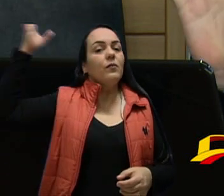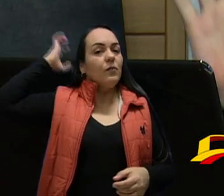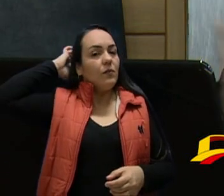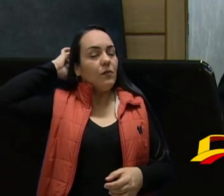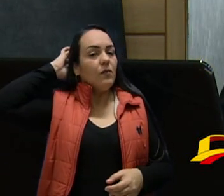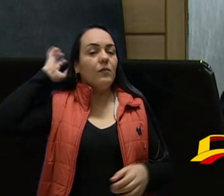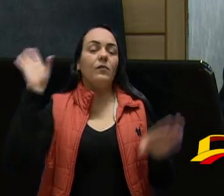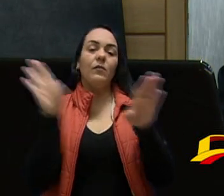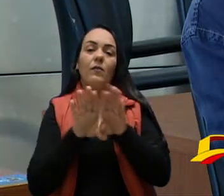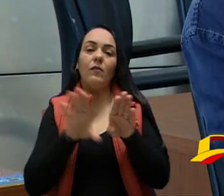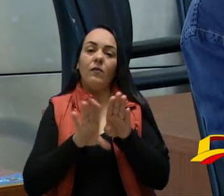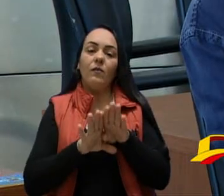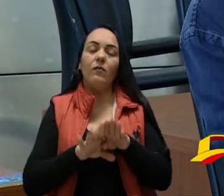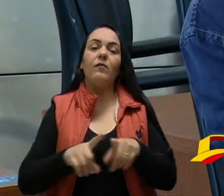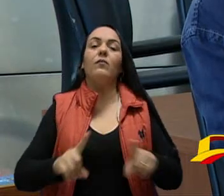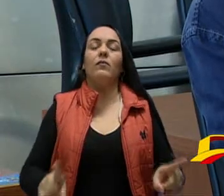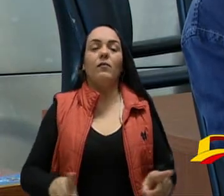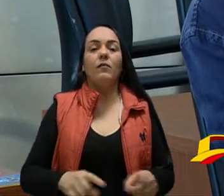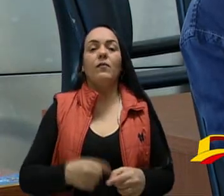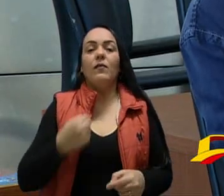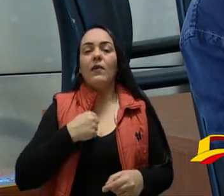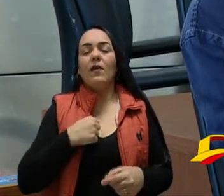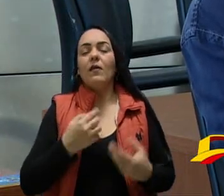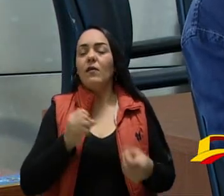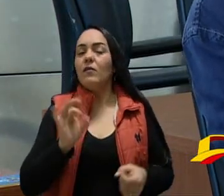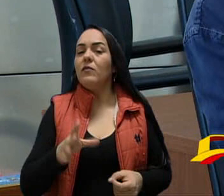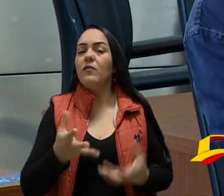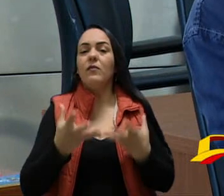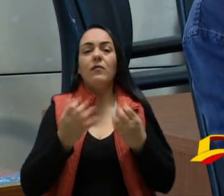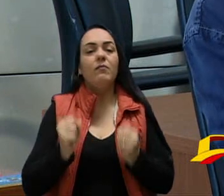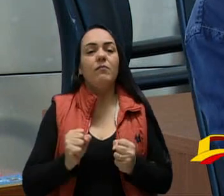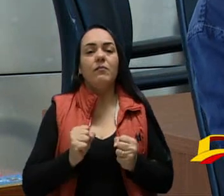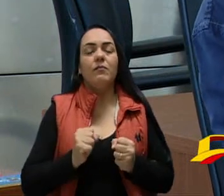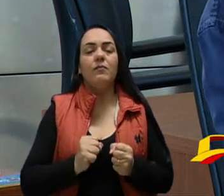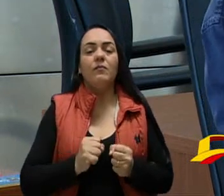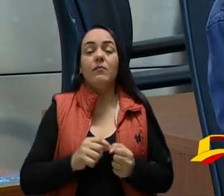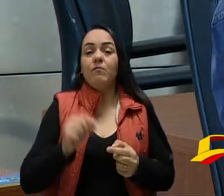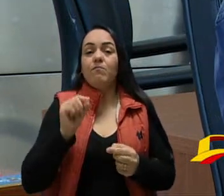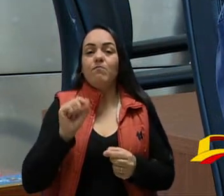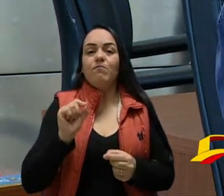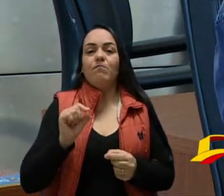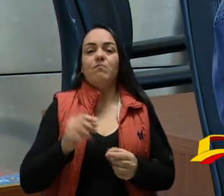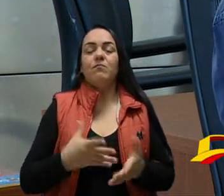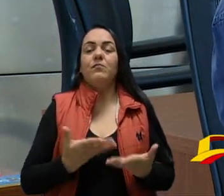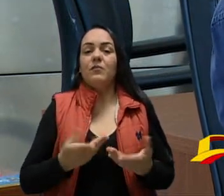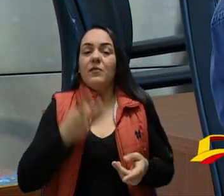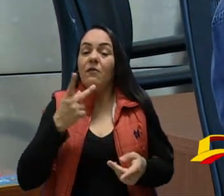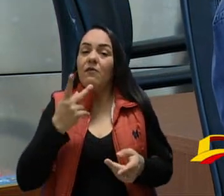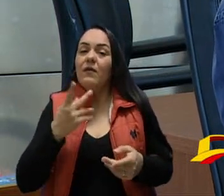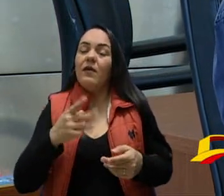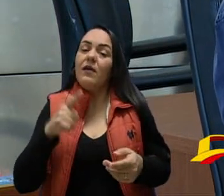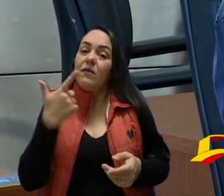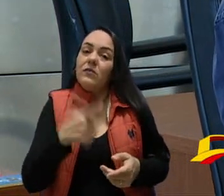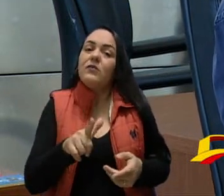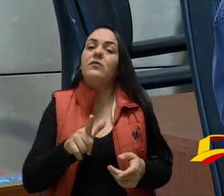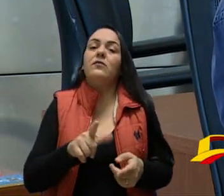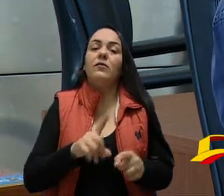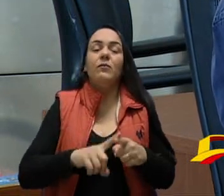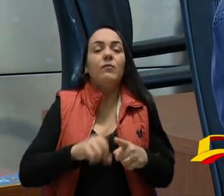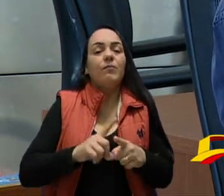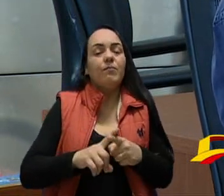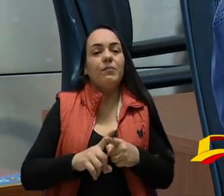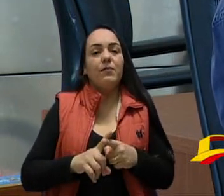não queria eu tá linha eu sairia na verdade era ponto a isso não mais uma vez é